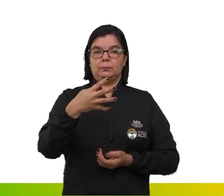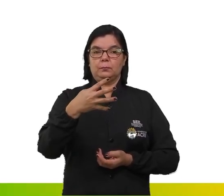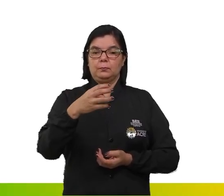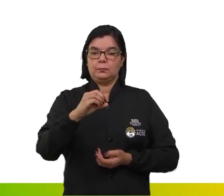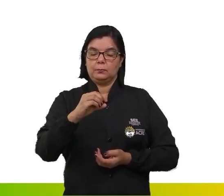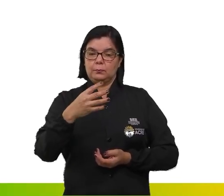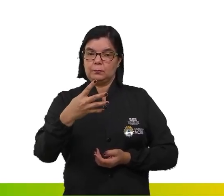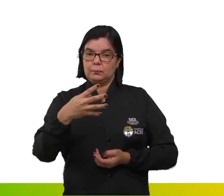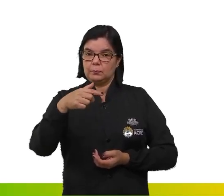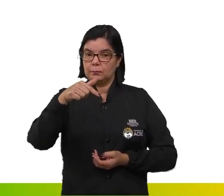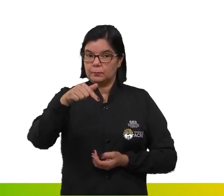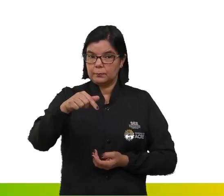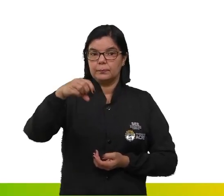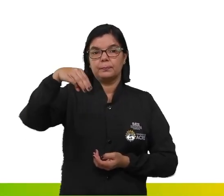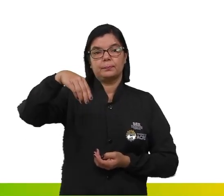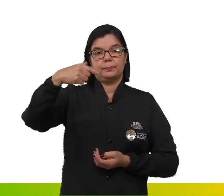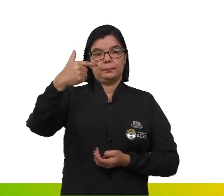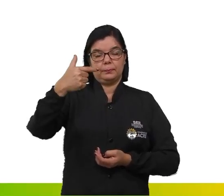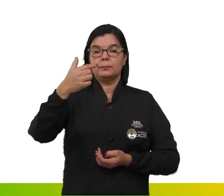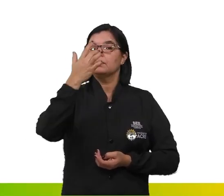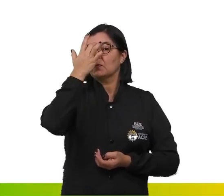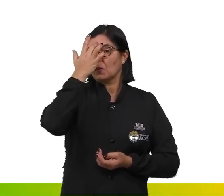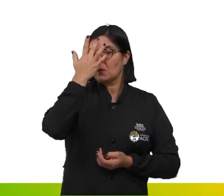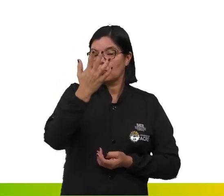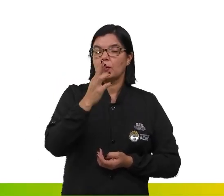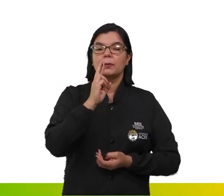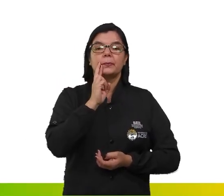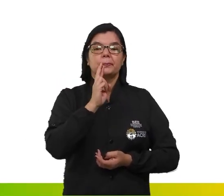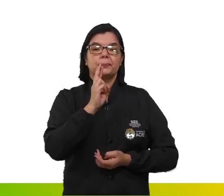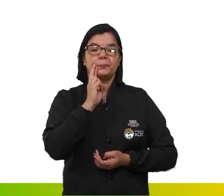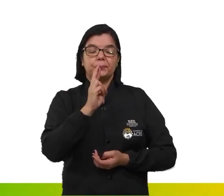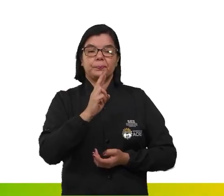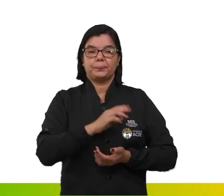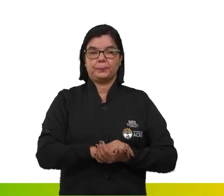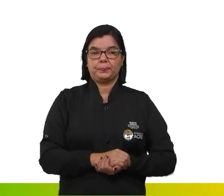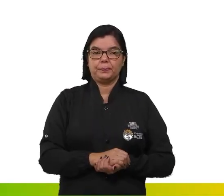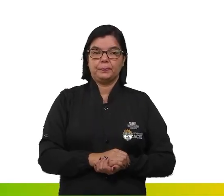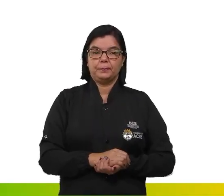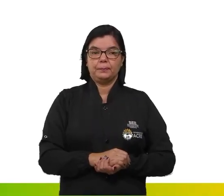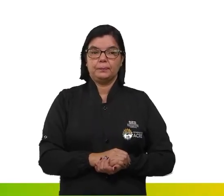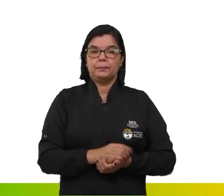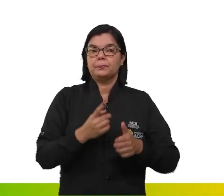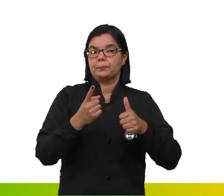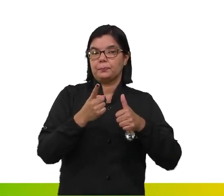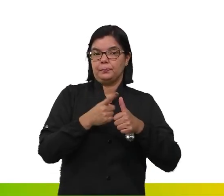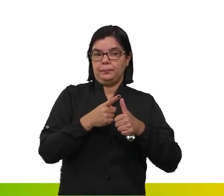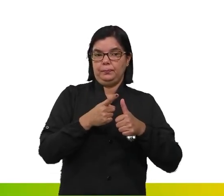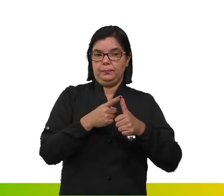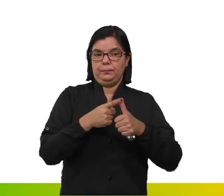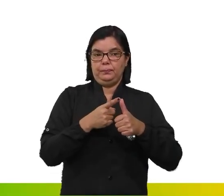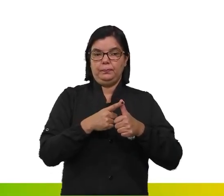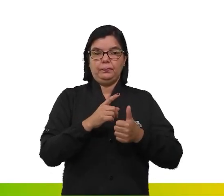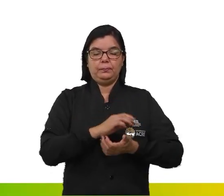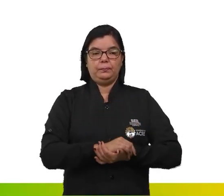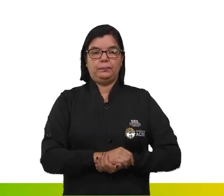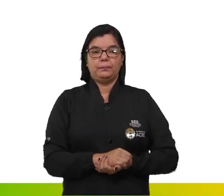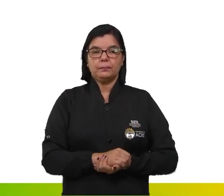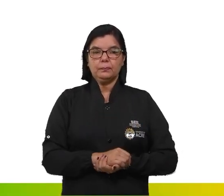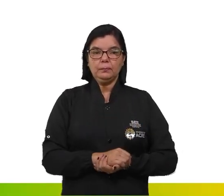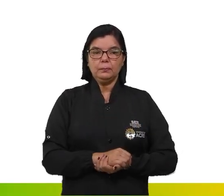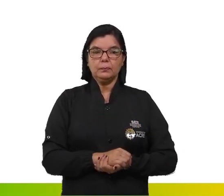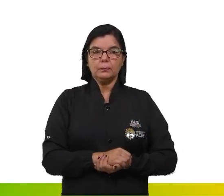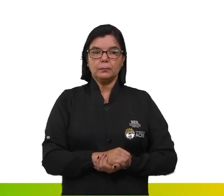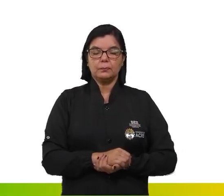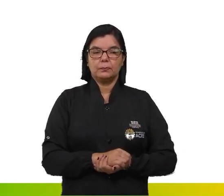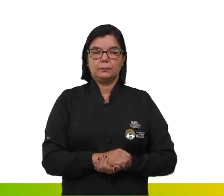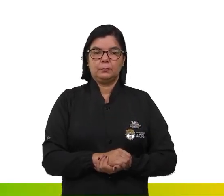4.047 metros quadrados. Agora fica fácil de resolver o problema. Primeiro terreno aqui, vou colocar aqui, basta eu